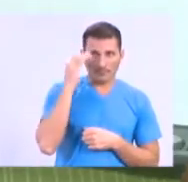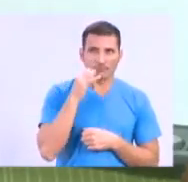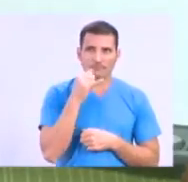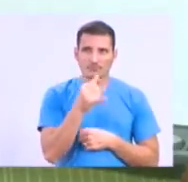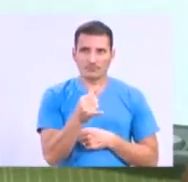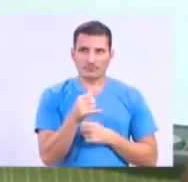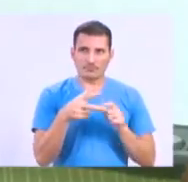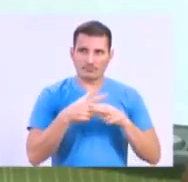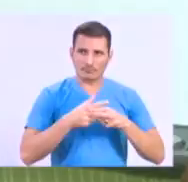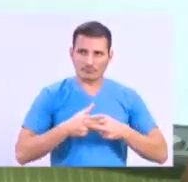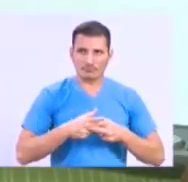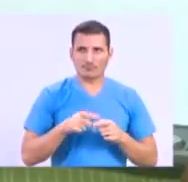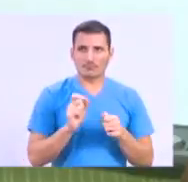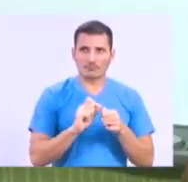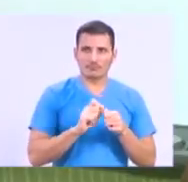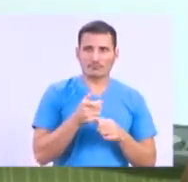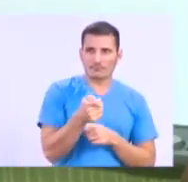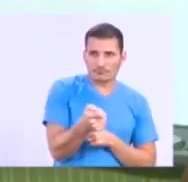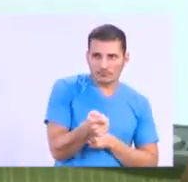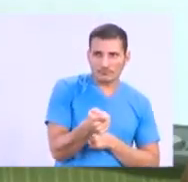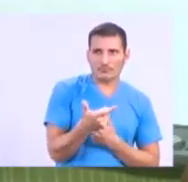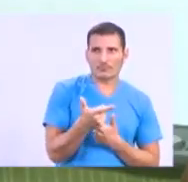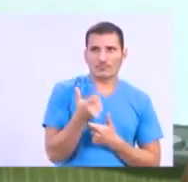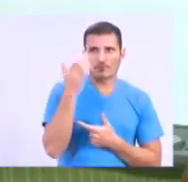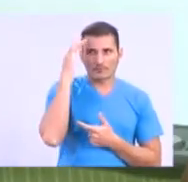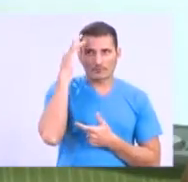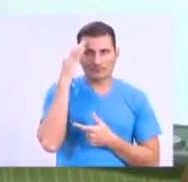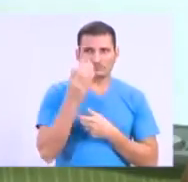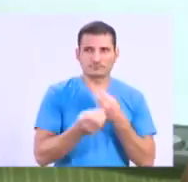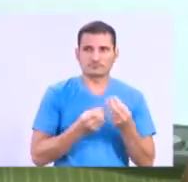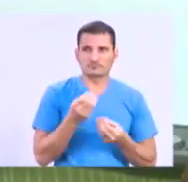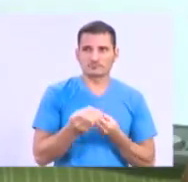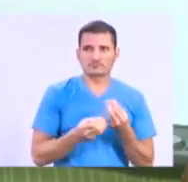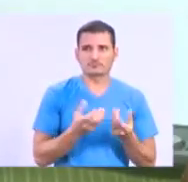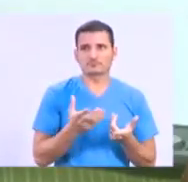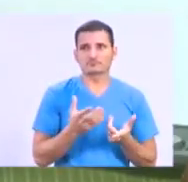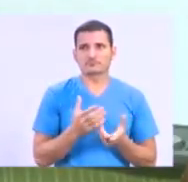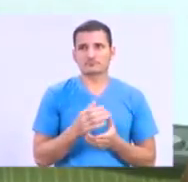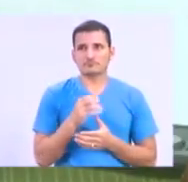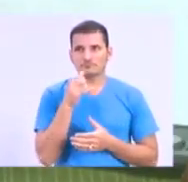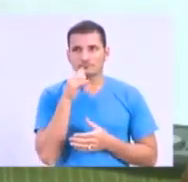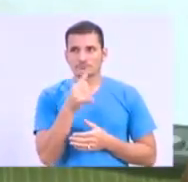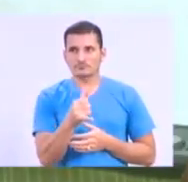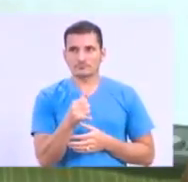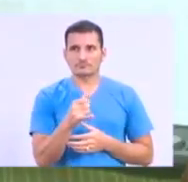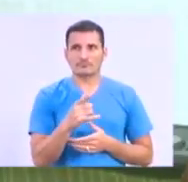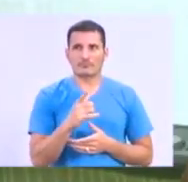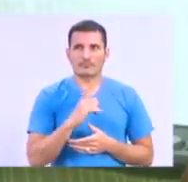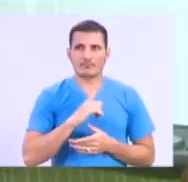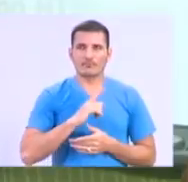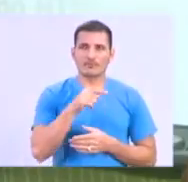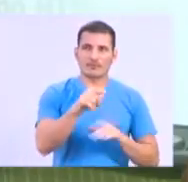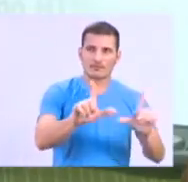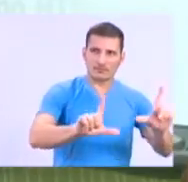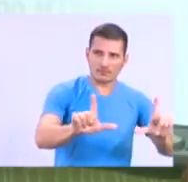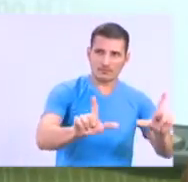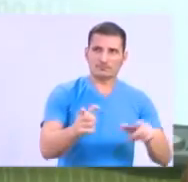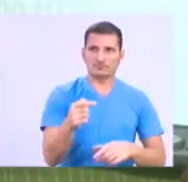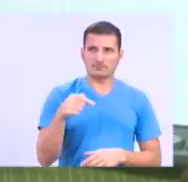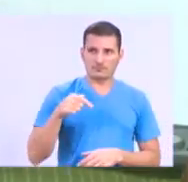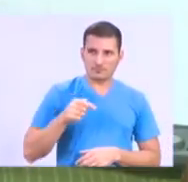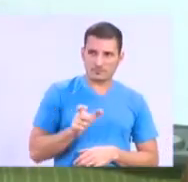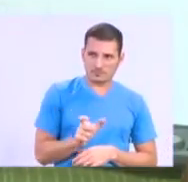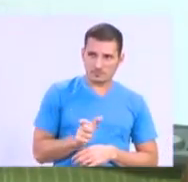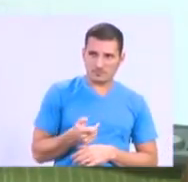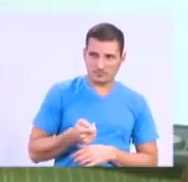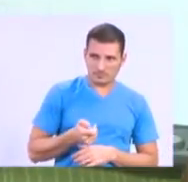fazer essa mudança de canal, precisa entender dos sensores que estão eletronicamente acoplados na TV e no controle remoto